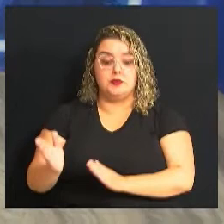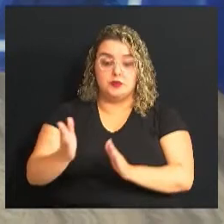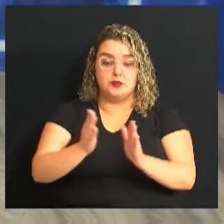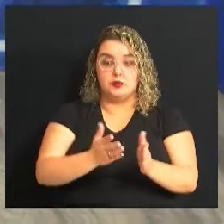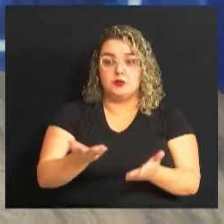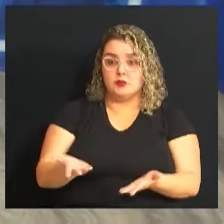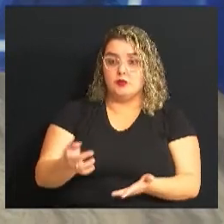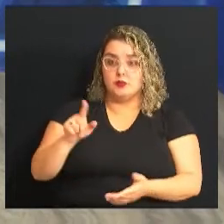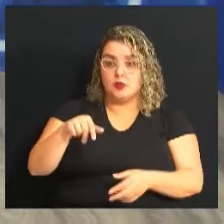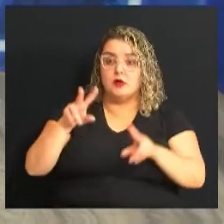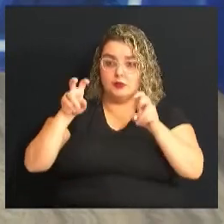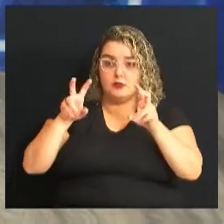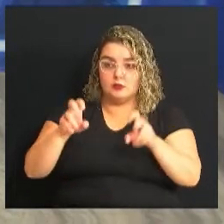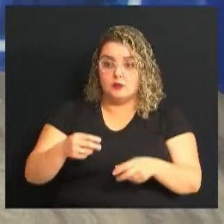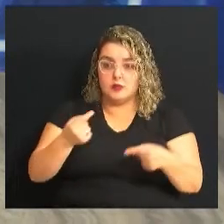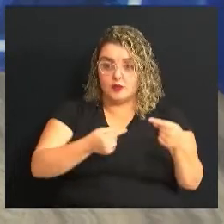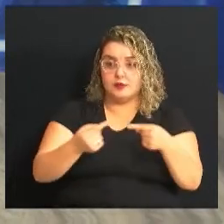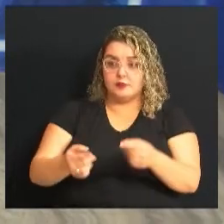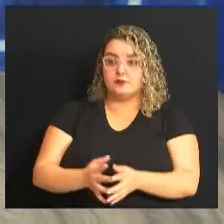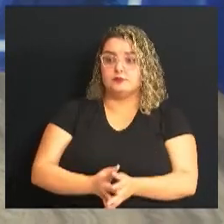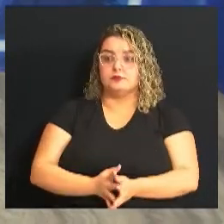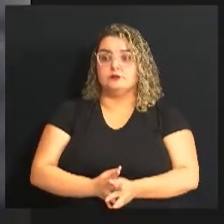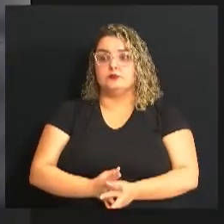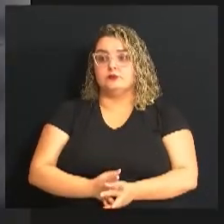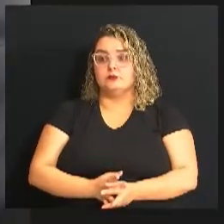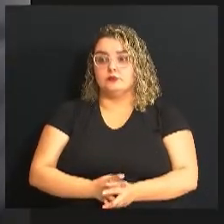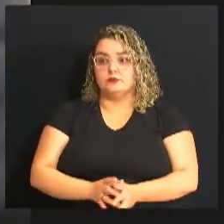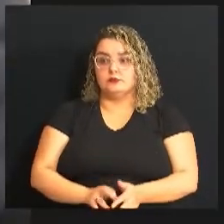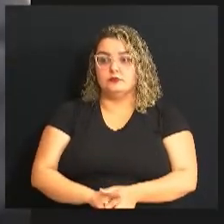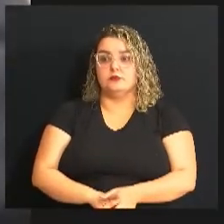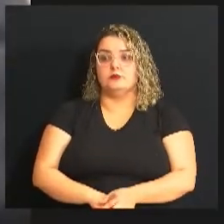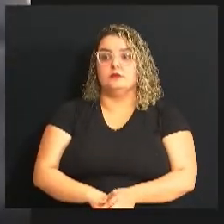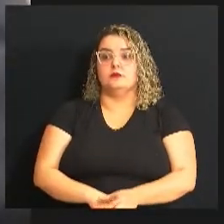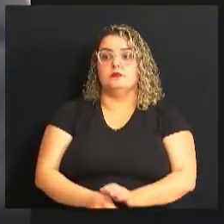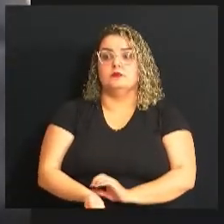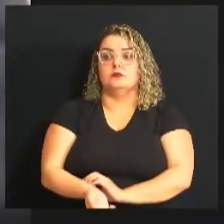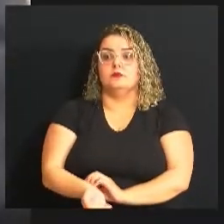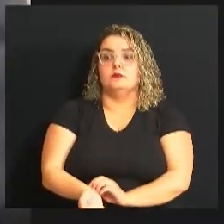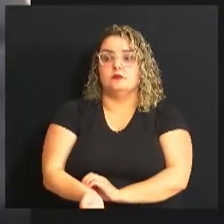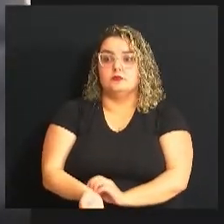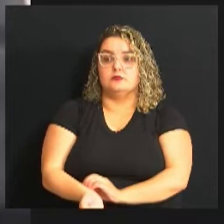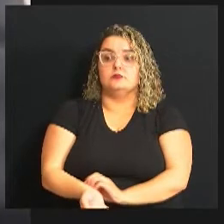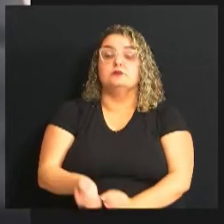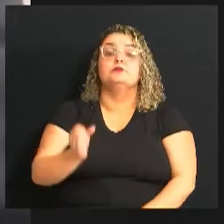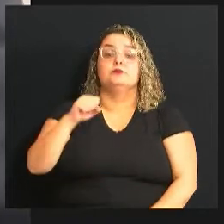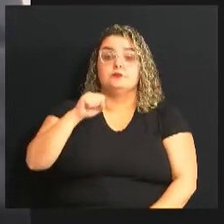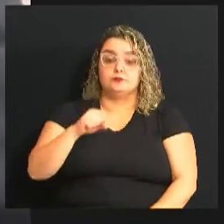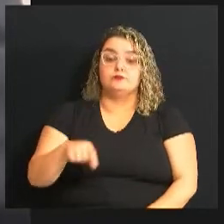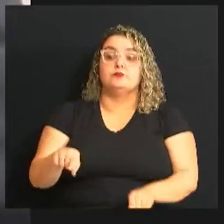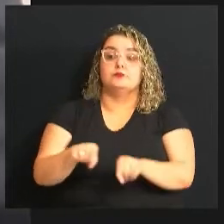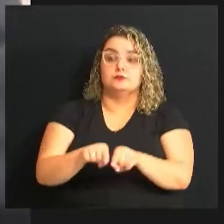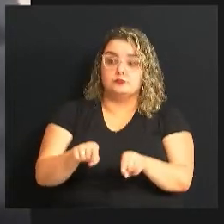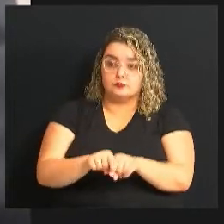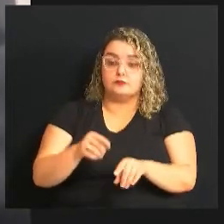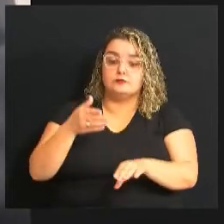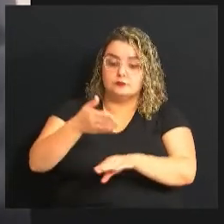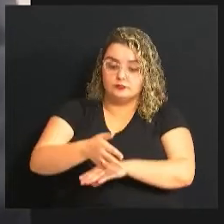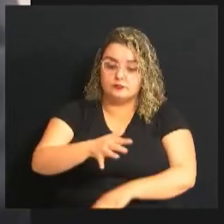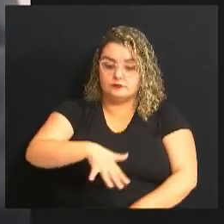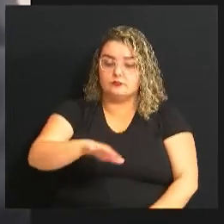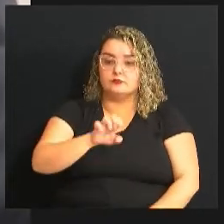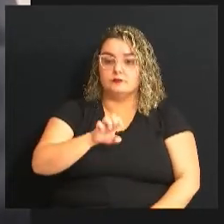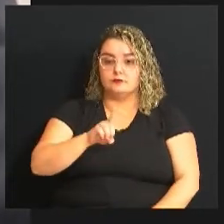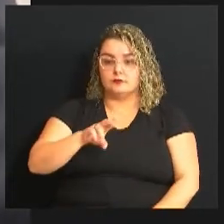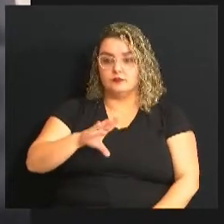É um assunto para ser discutido? Sim, está também como parte do EducaWeek, é um